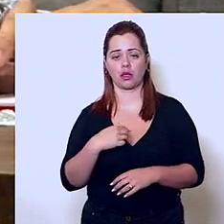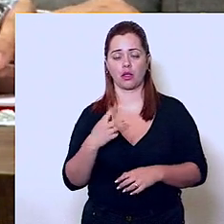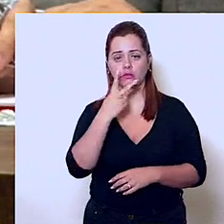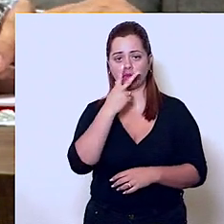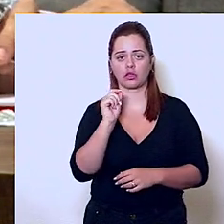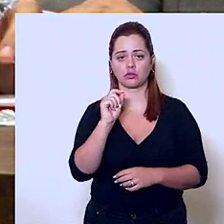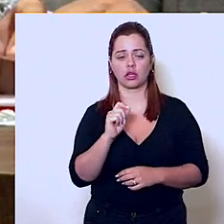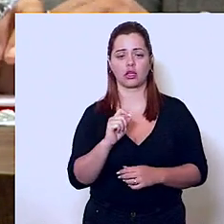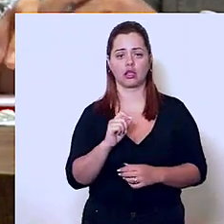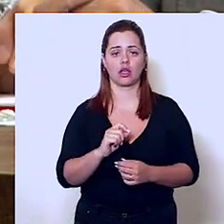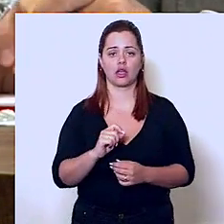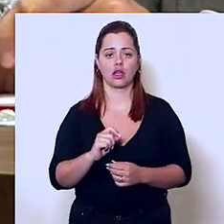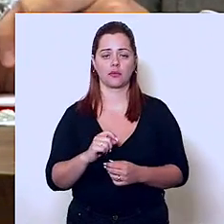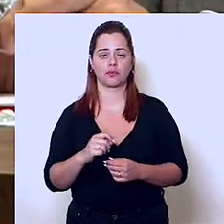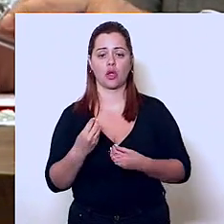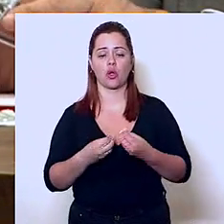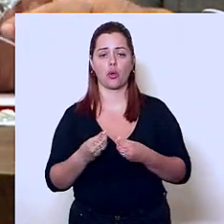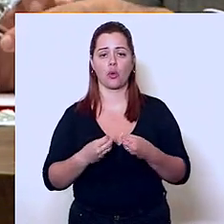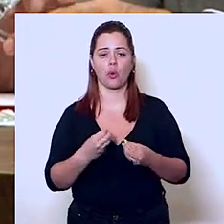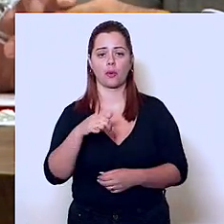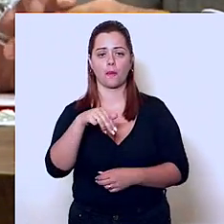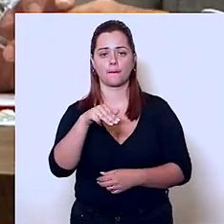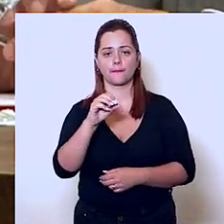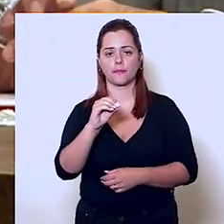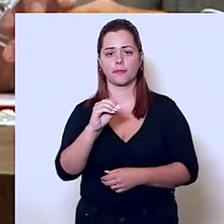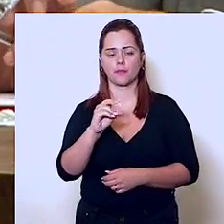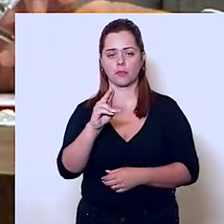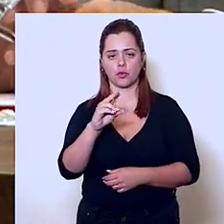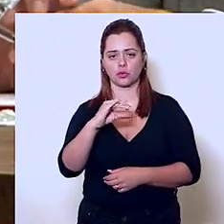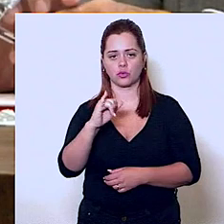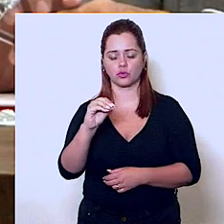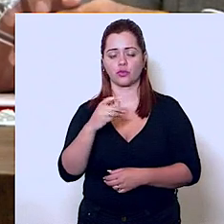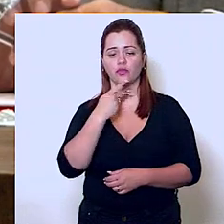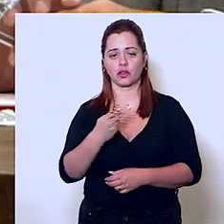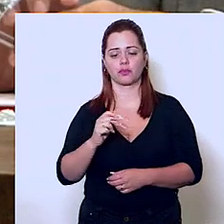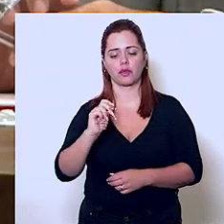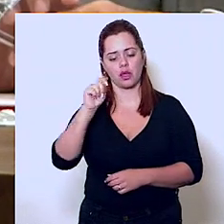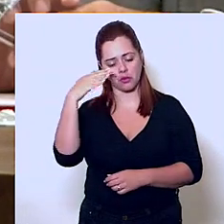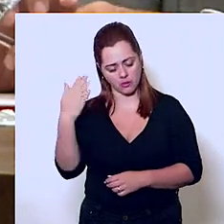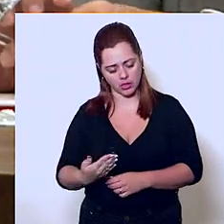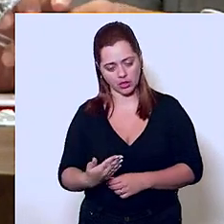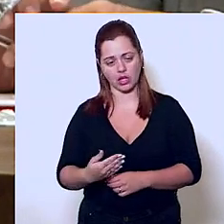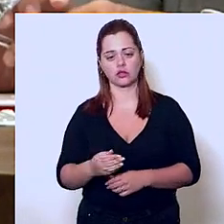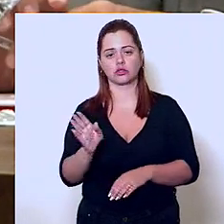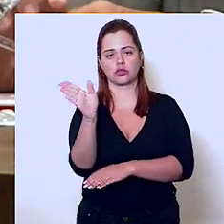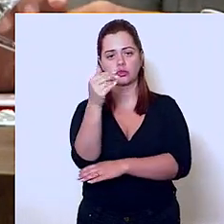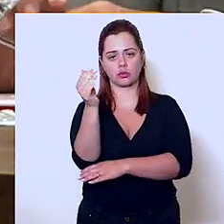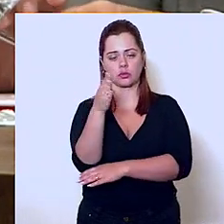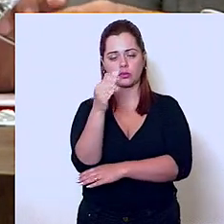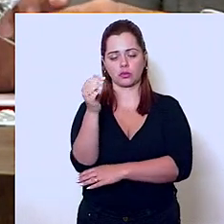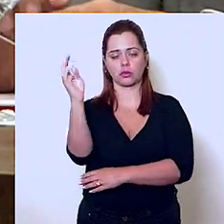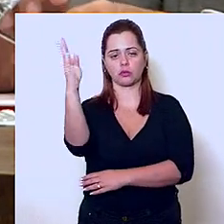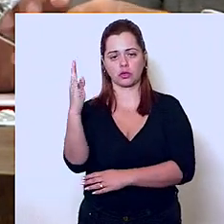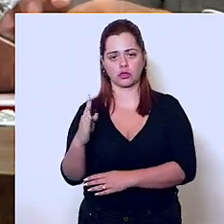o Zé Múcio falou, a homenagem a ele é uma homenagem à diplomacia brasileira. E ele, com o dinamismo dele,